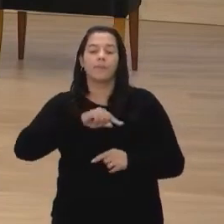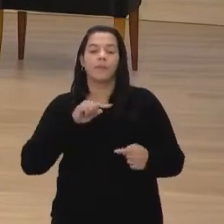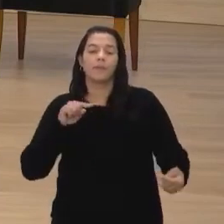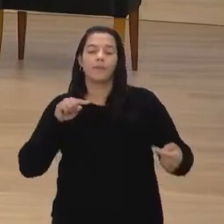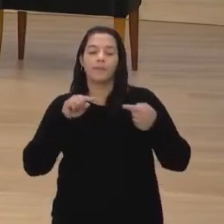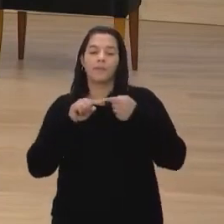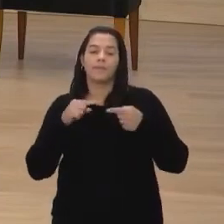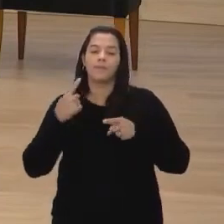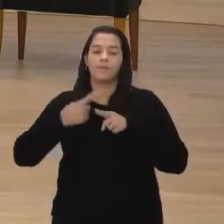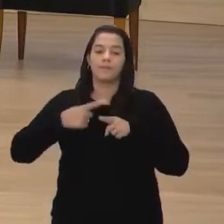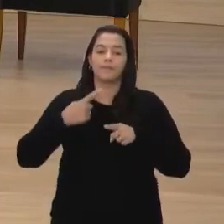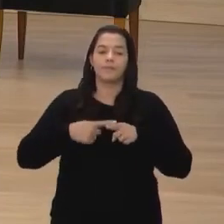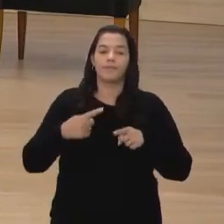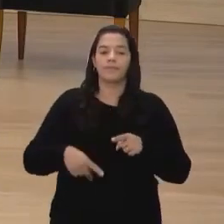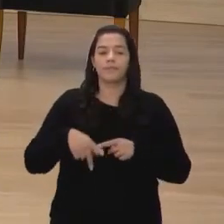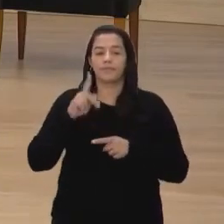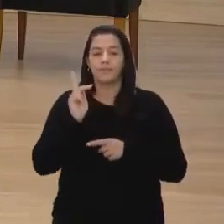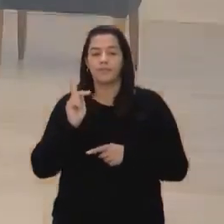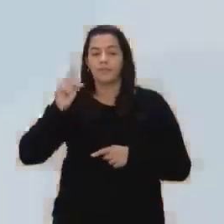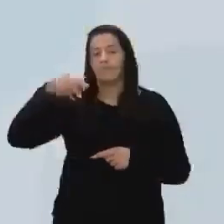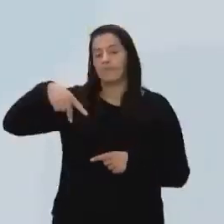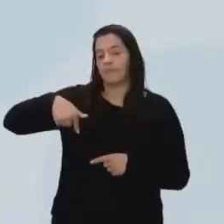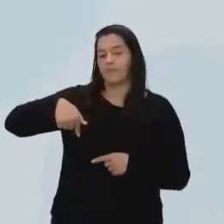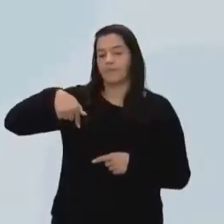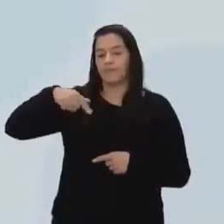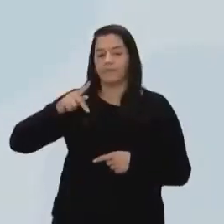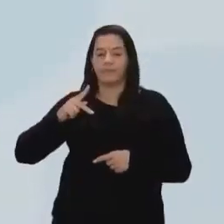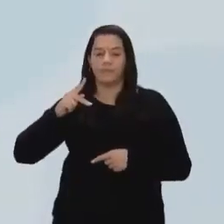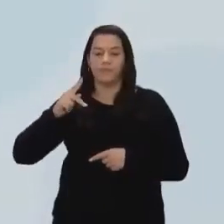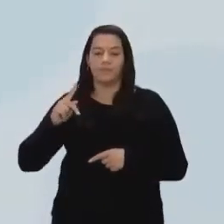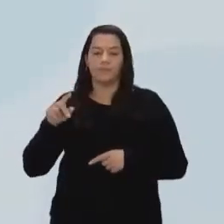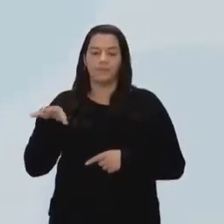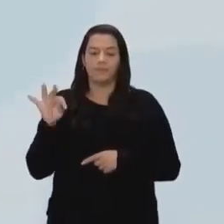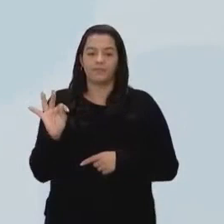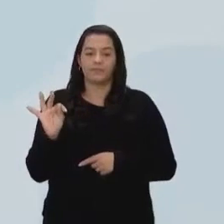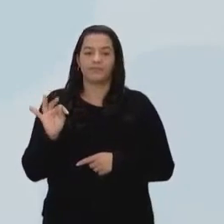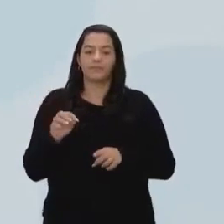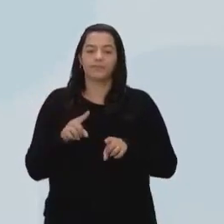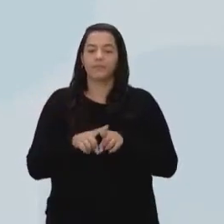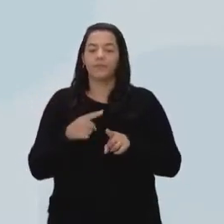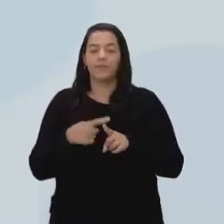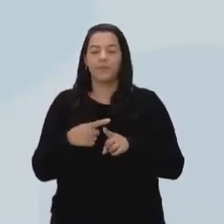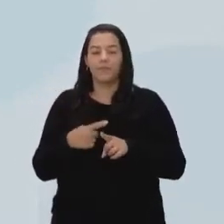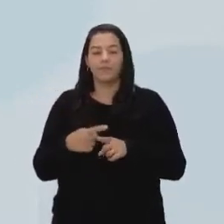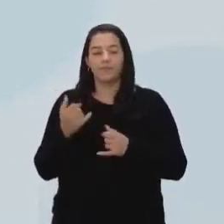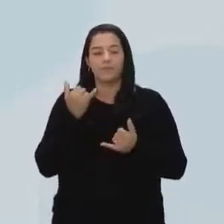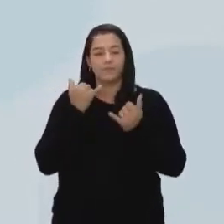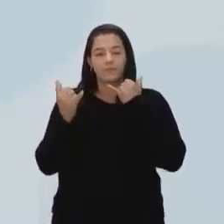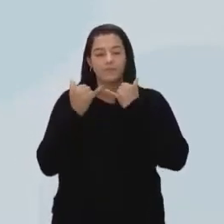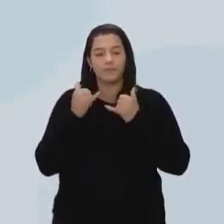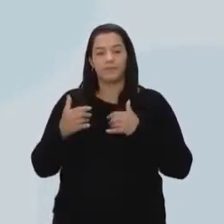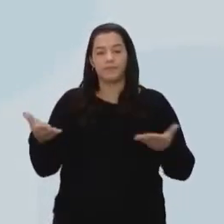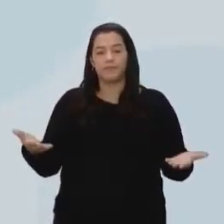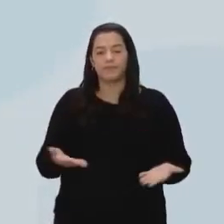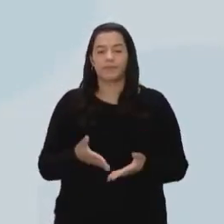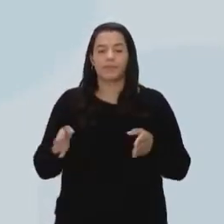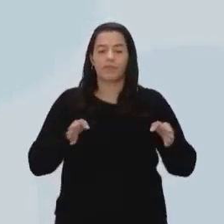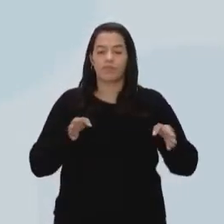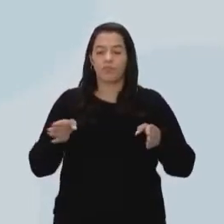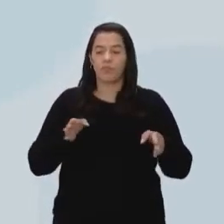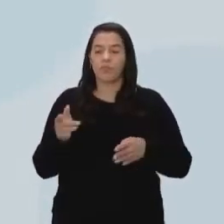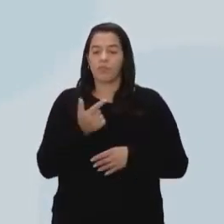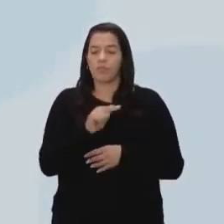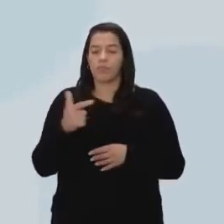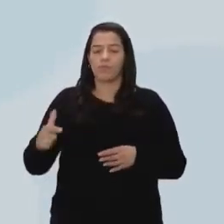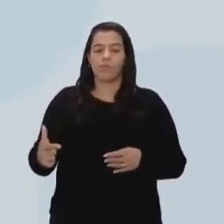fundamentação. O porquê desse KLMNOPQ. Bom, basicamente, o que eu tenho a informar é que no momento não tem